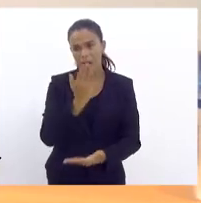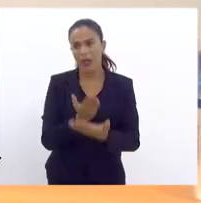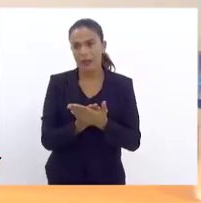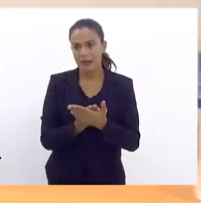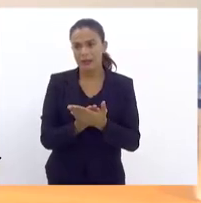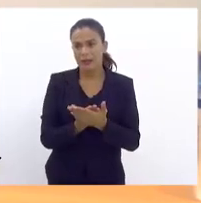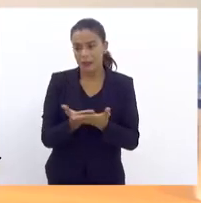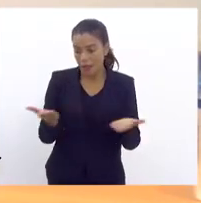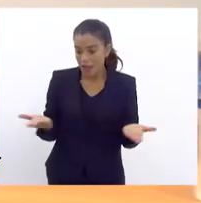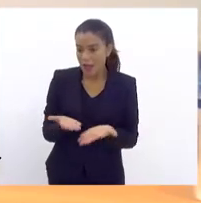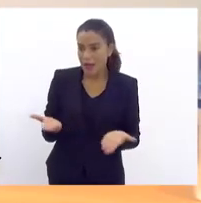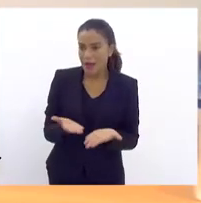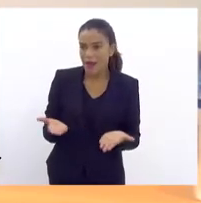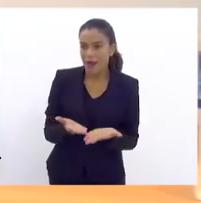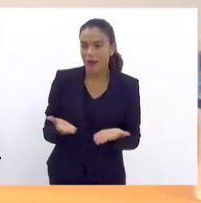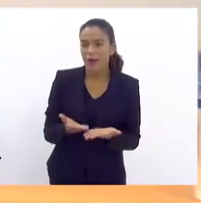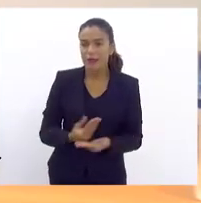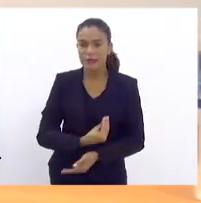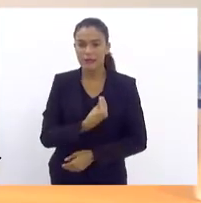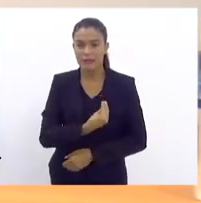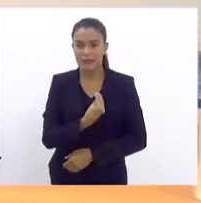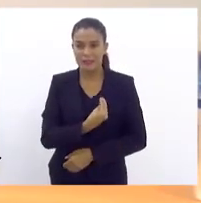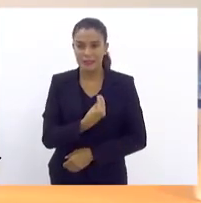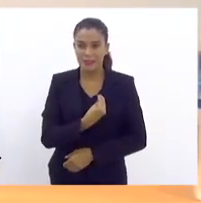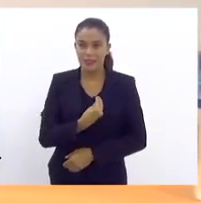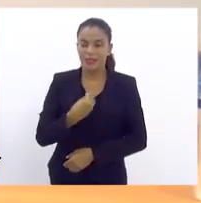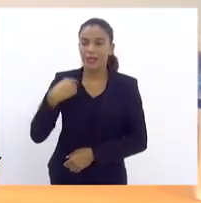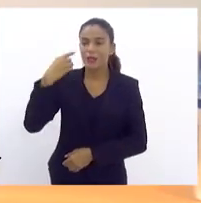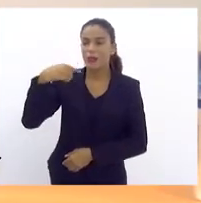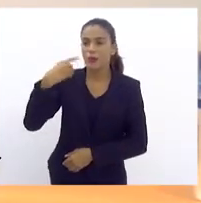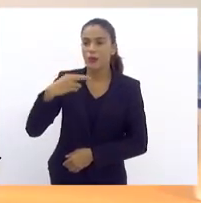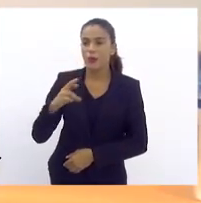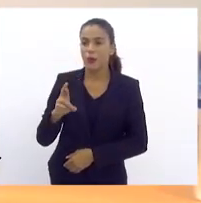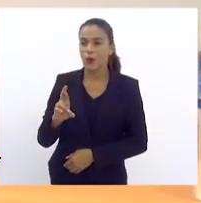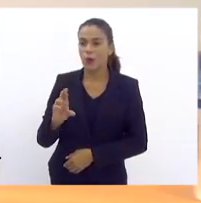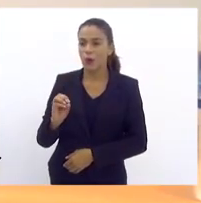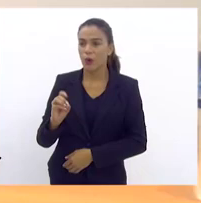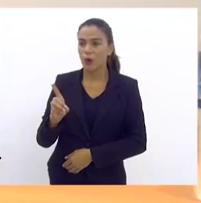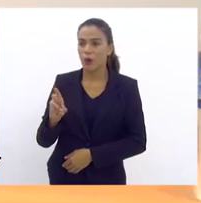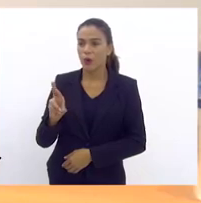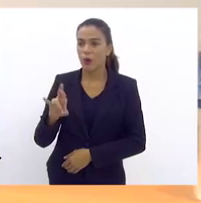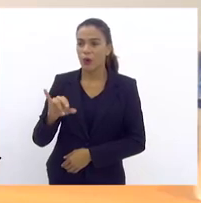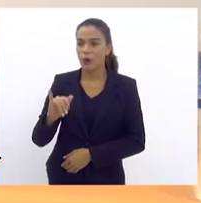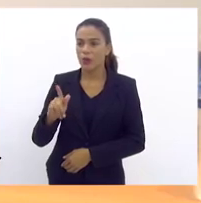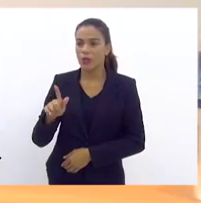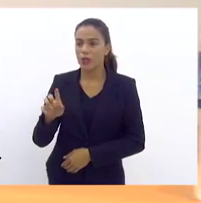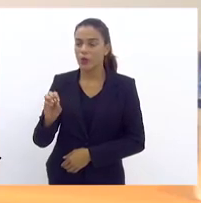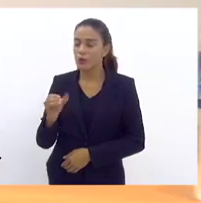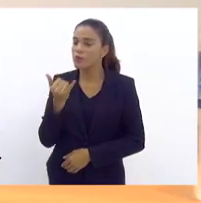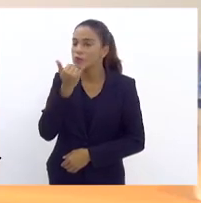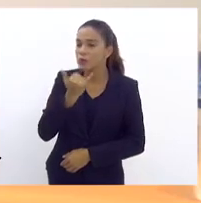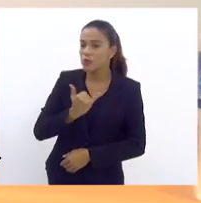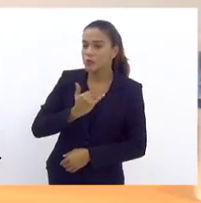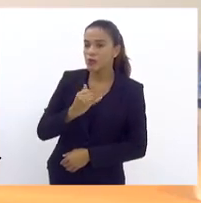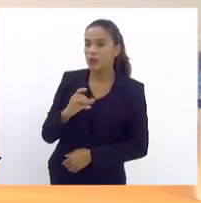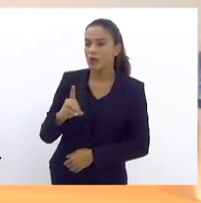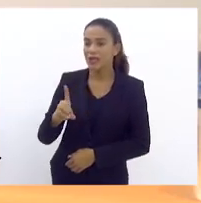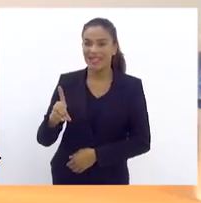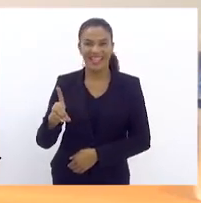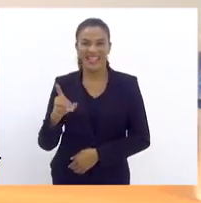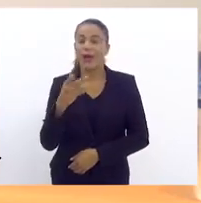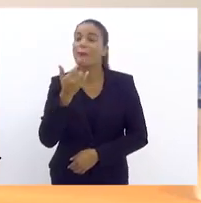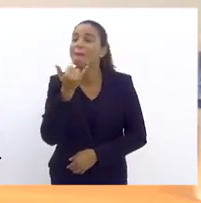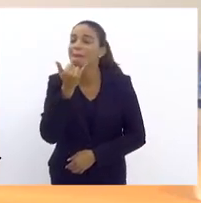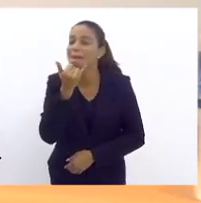aqui agora na presença do Dr Rodrigo Faro desculpe Diego Rodrigo